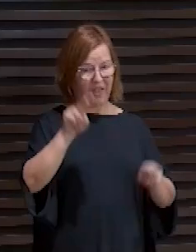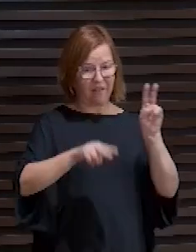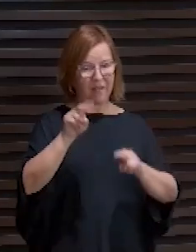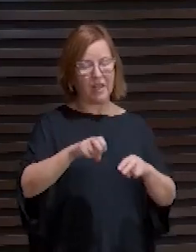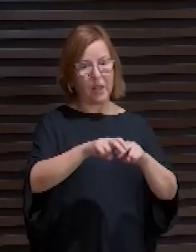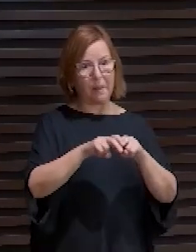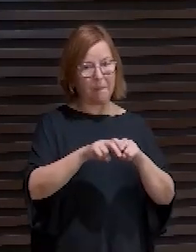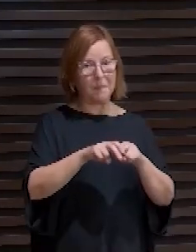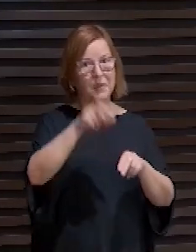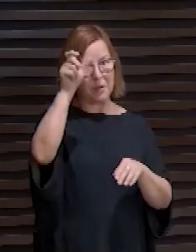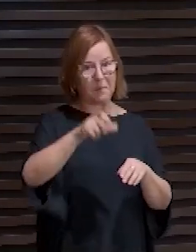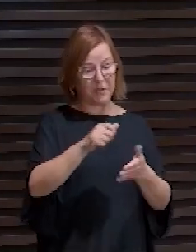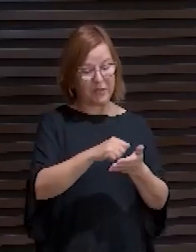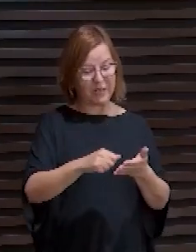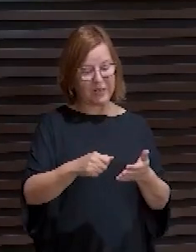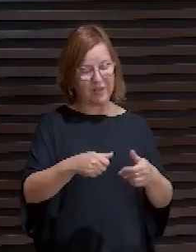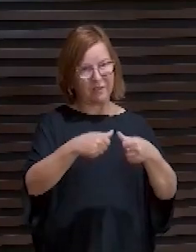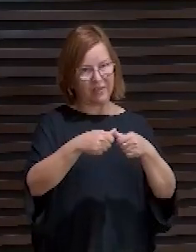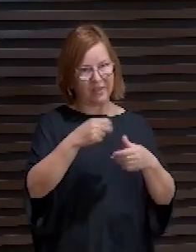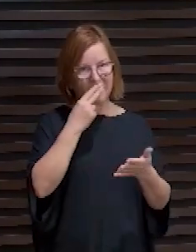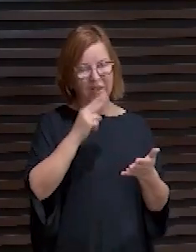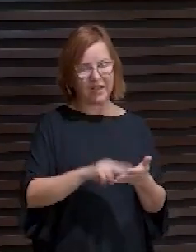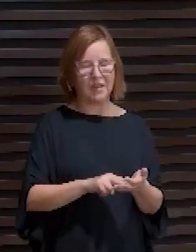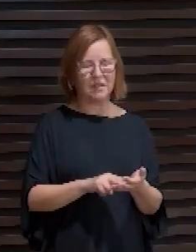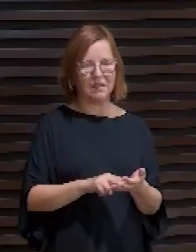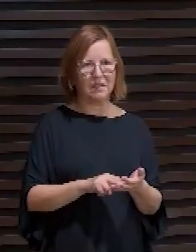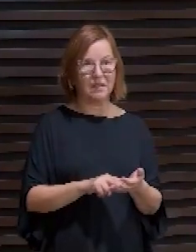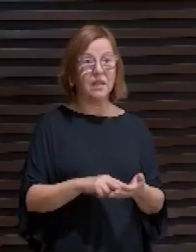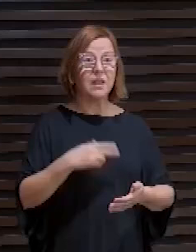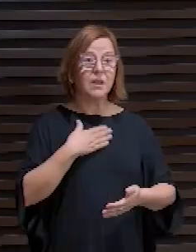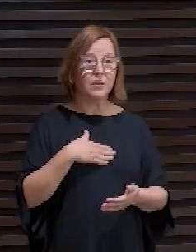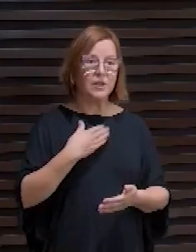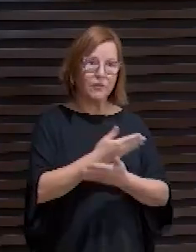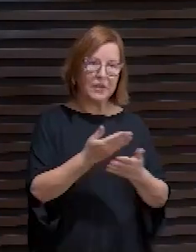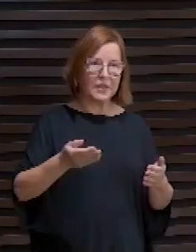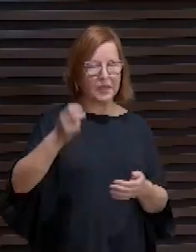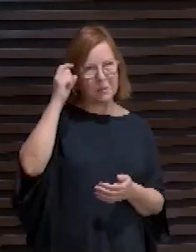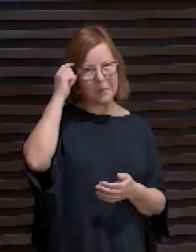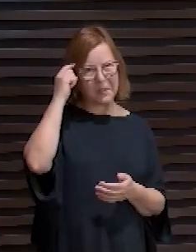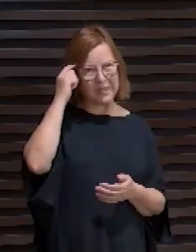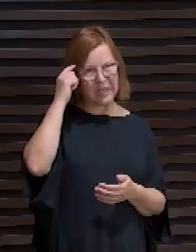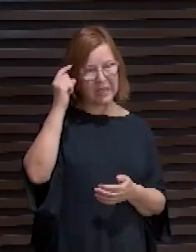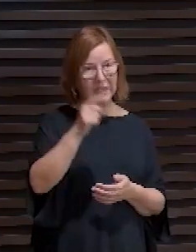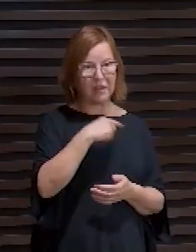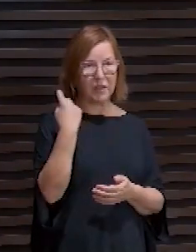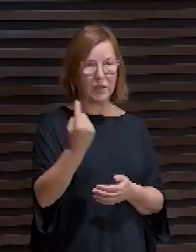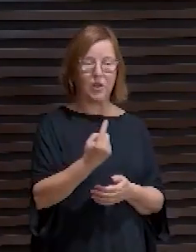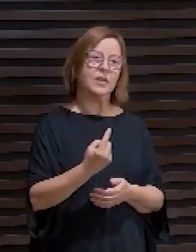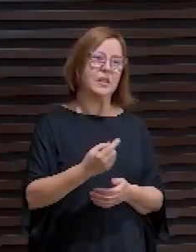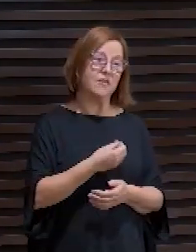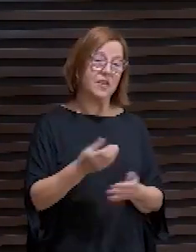E eu gostaria que você também pensasse, como igreja, hoje, em nossos dias, quais são as pressões que